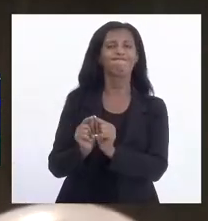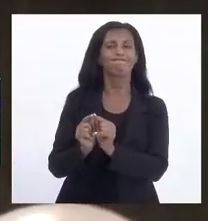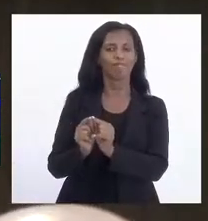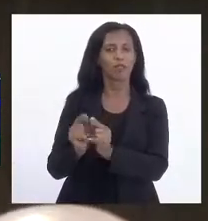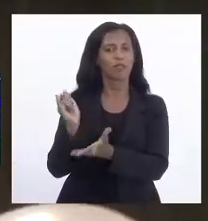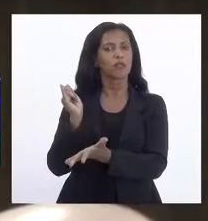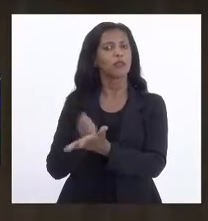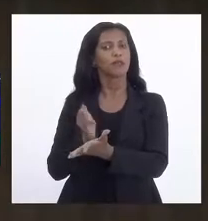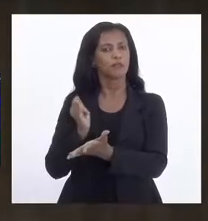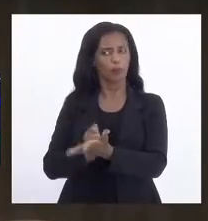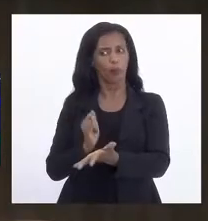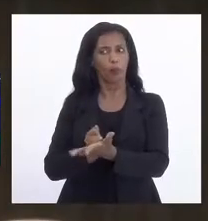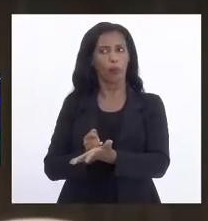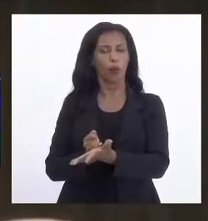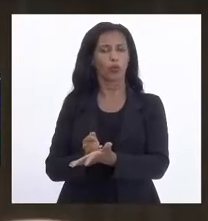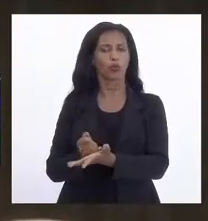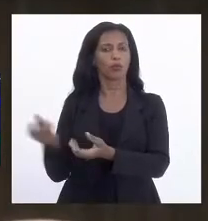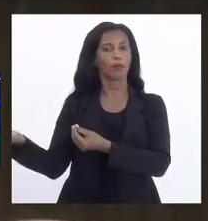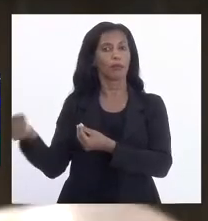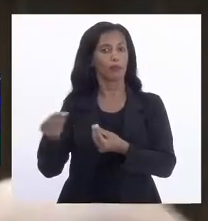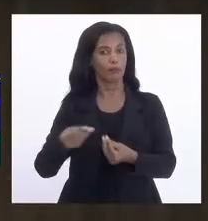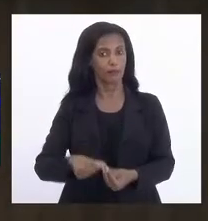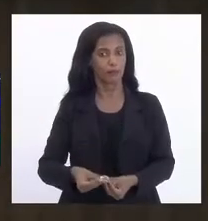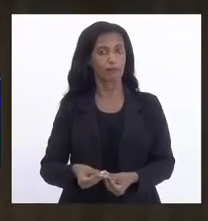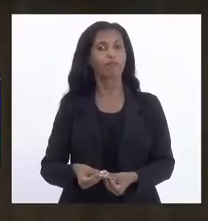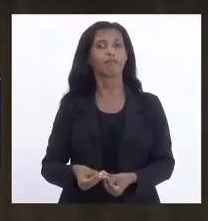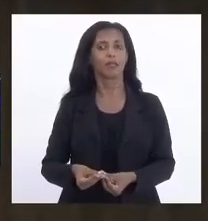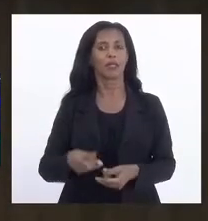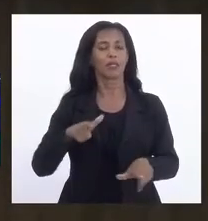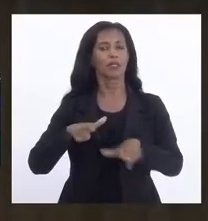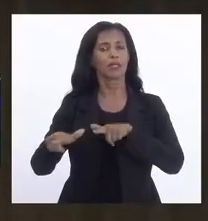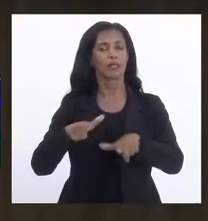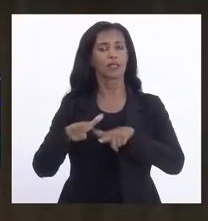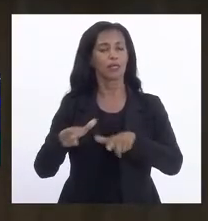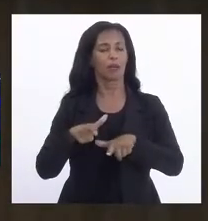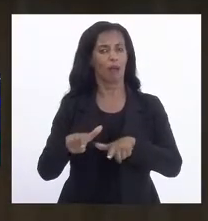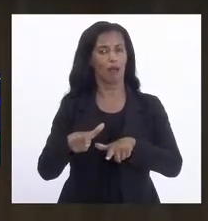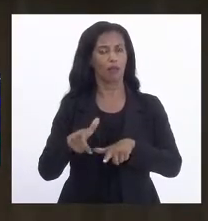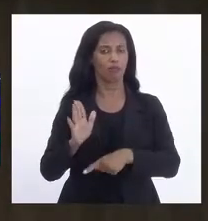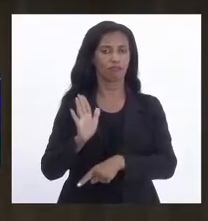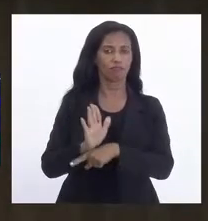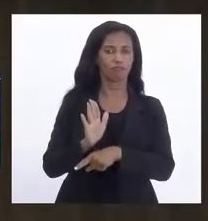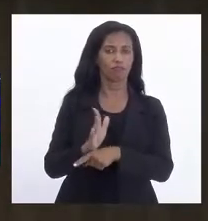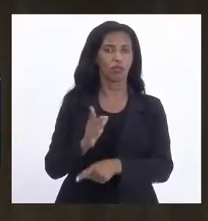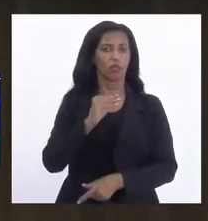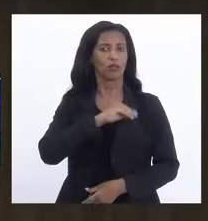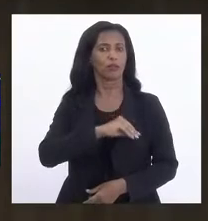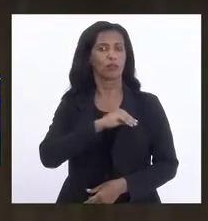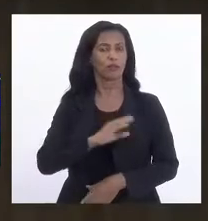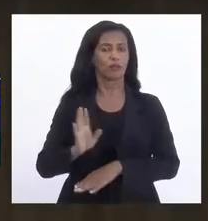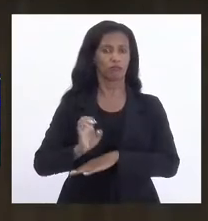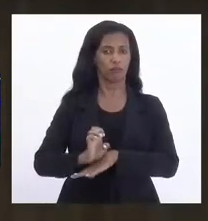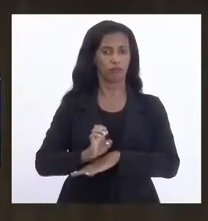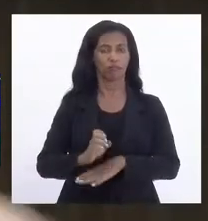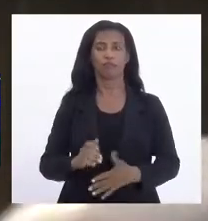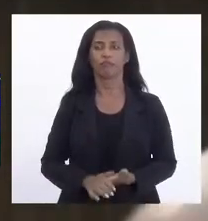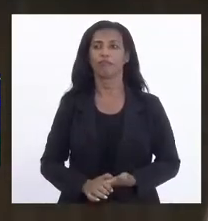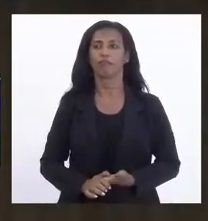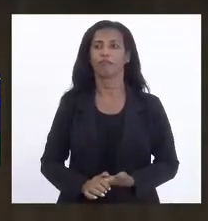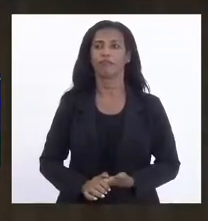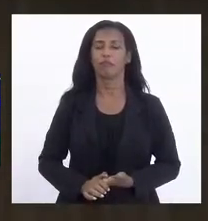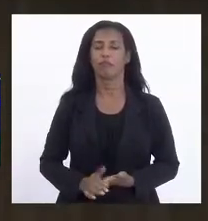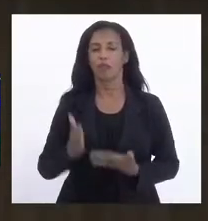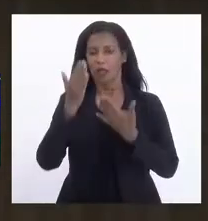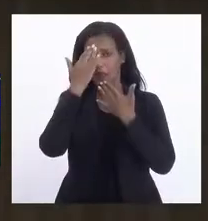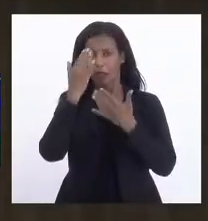carga tributária para trazer postos de trabalho e fomentar a renda do nosso Estado. Então, quero